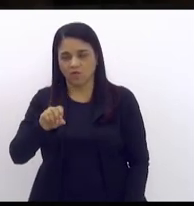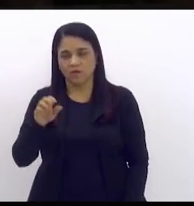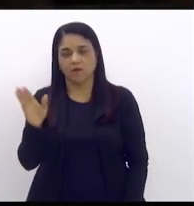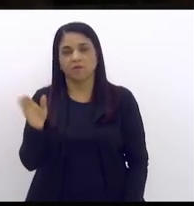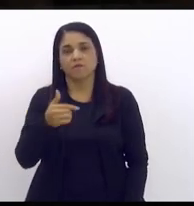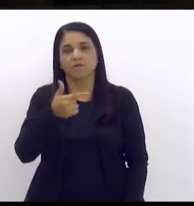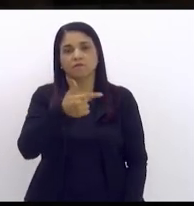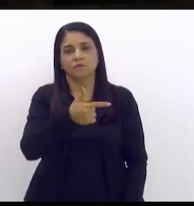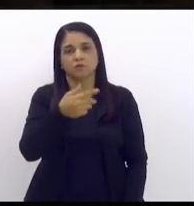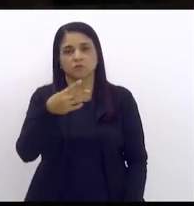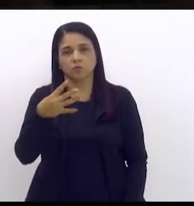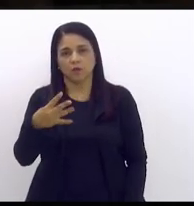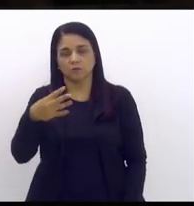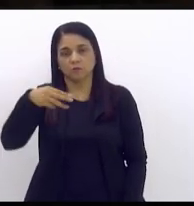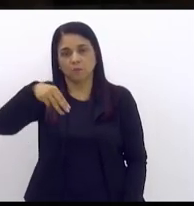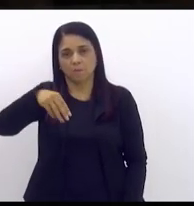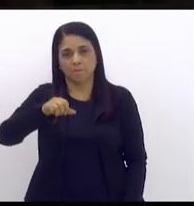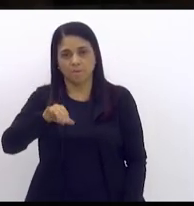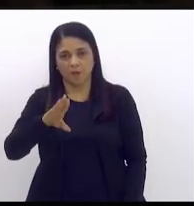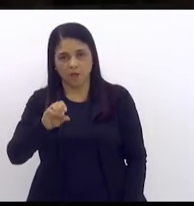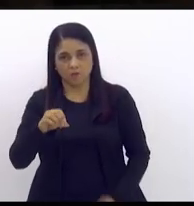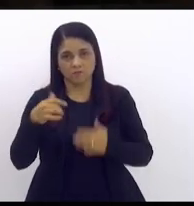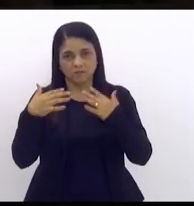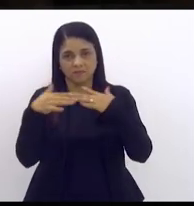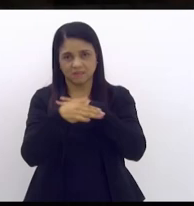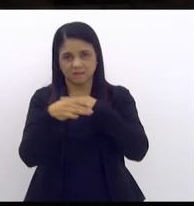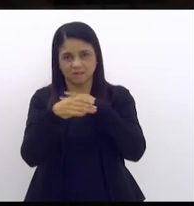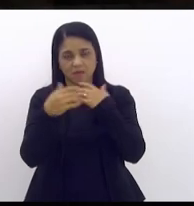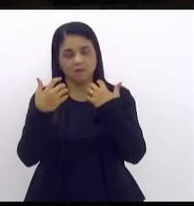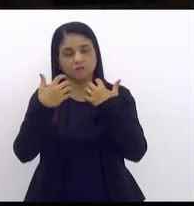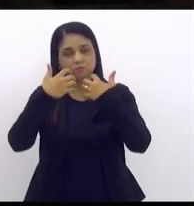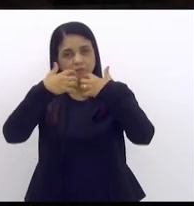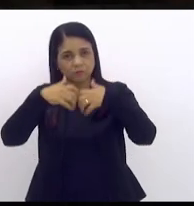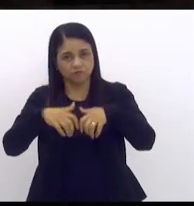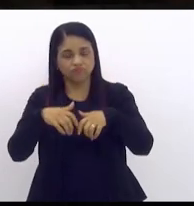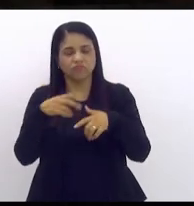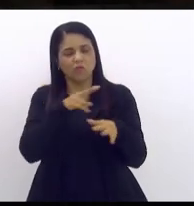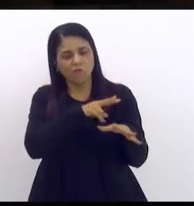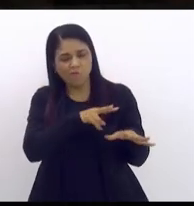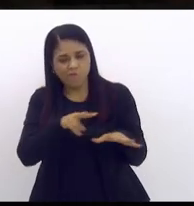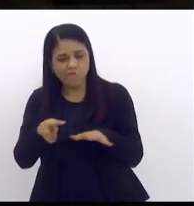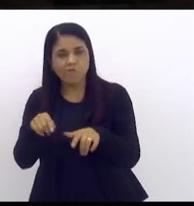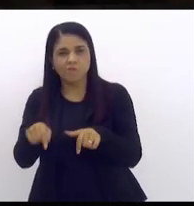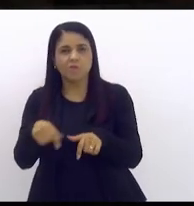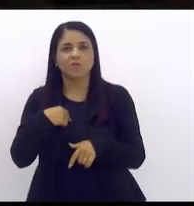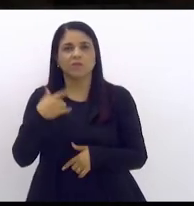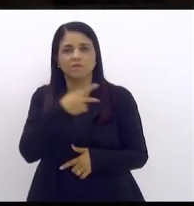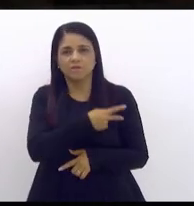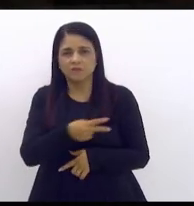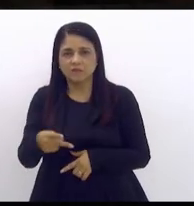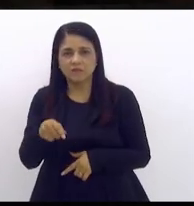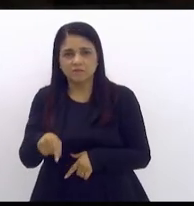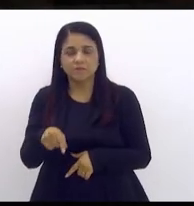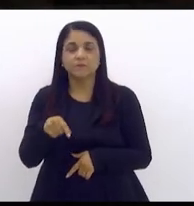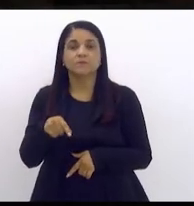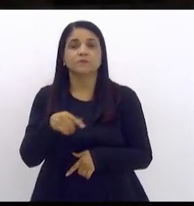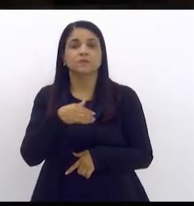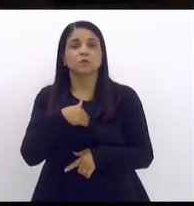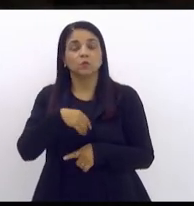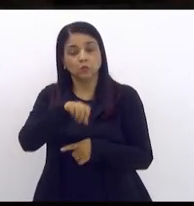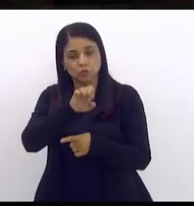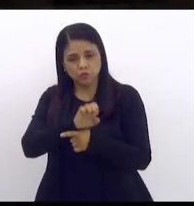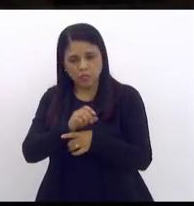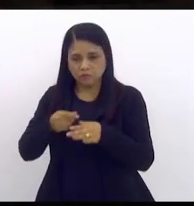na cidade de Petrópolis. Estive lá ao longo da semana, um lugar ao qual o Estado disse